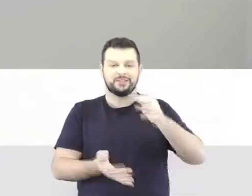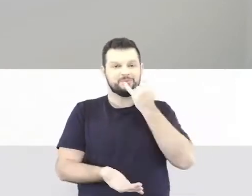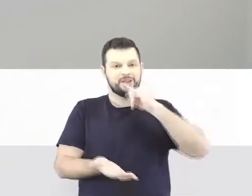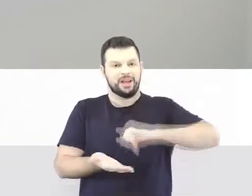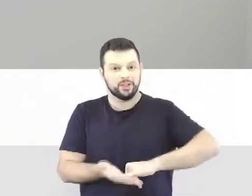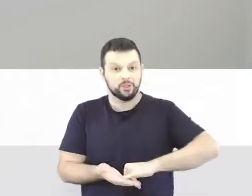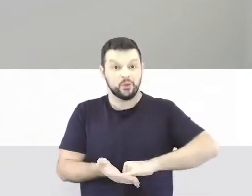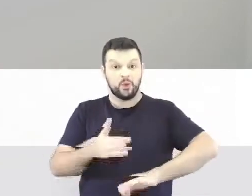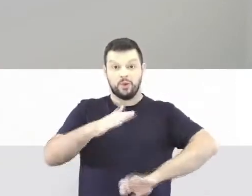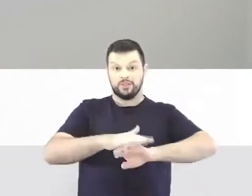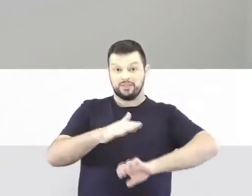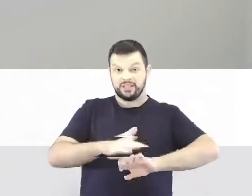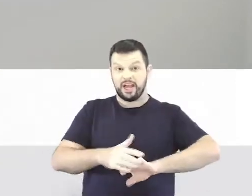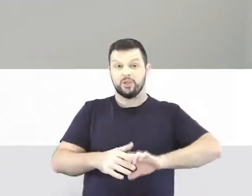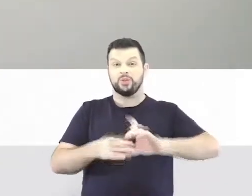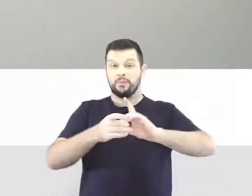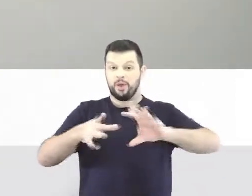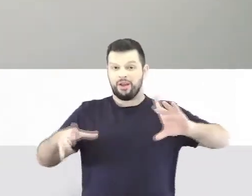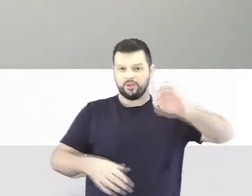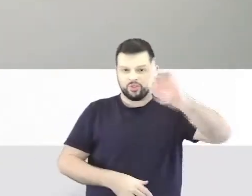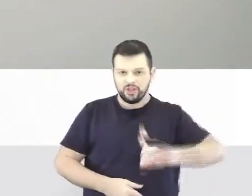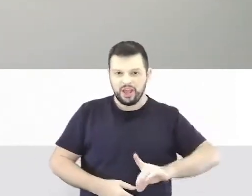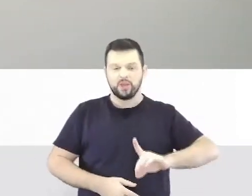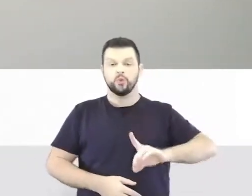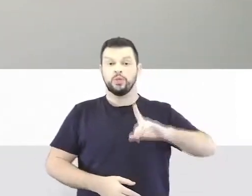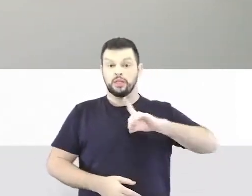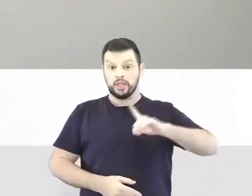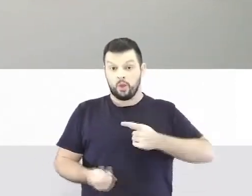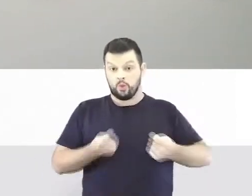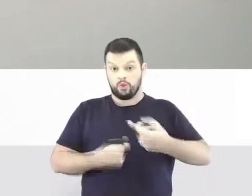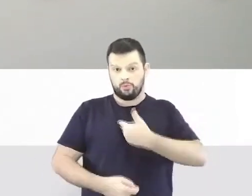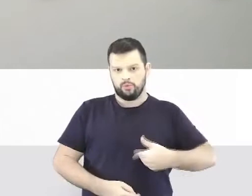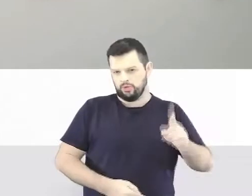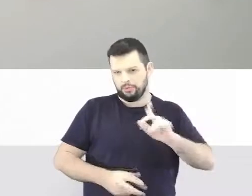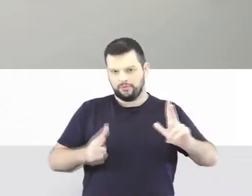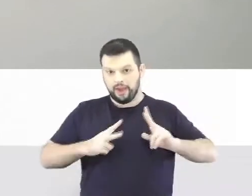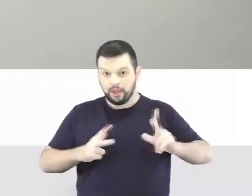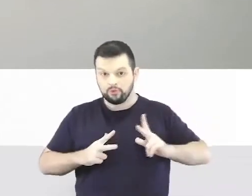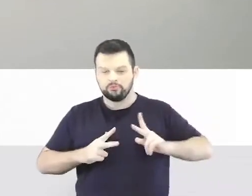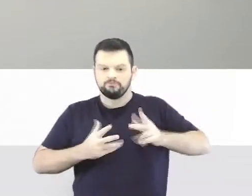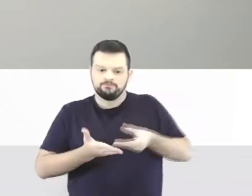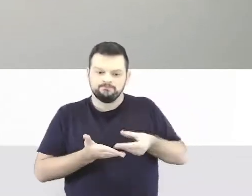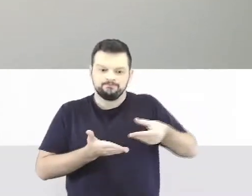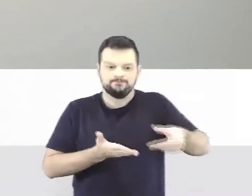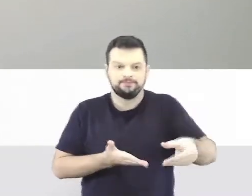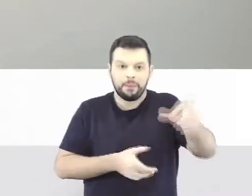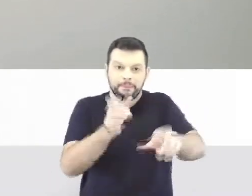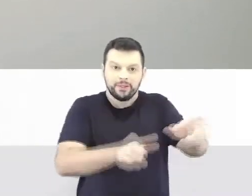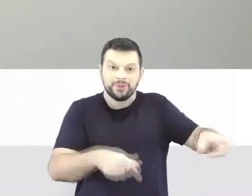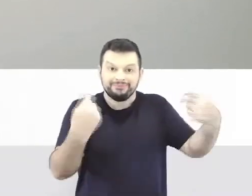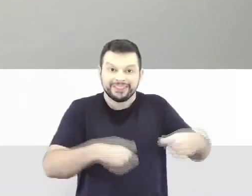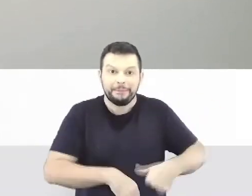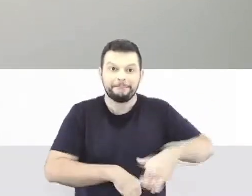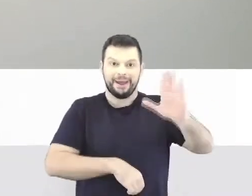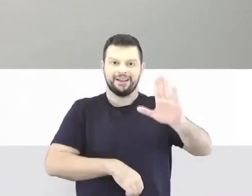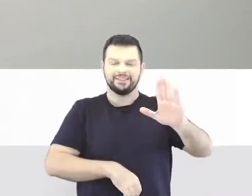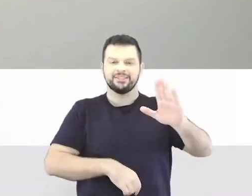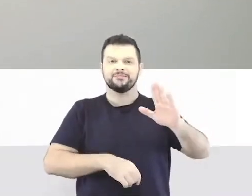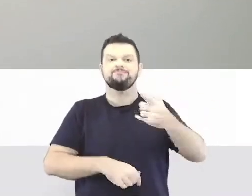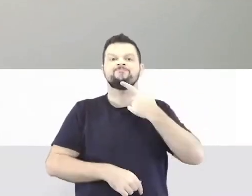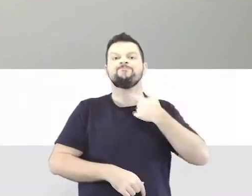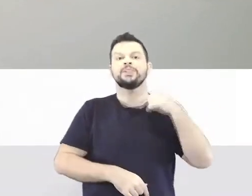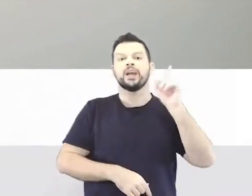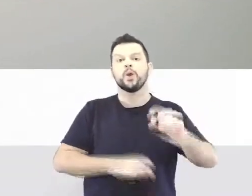controle público e não privado, direciona esses recursos para quem mais precisa, ensejando um